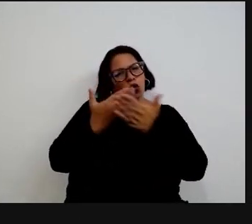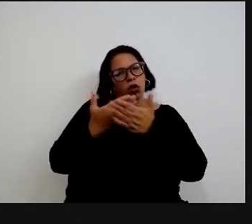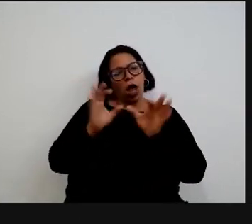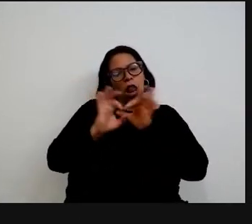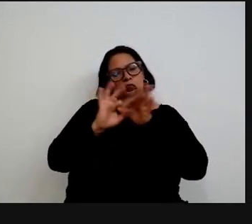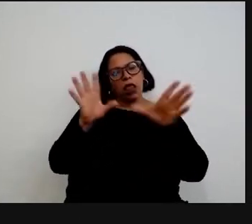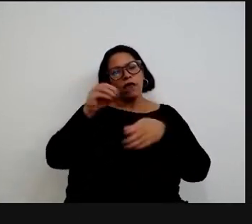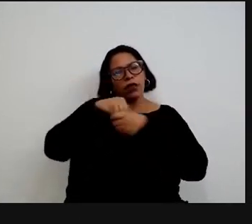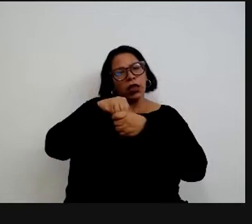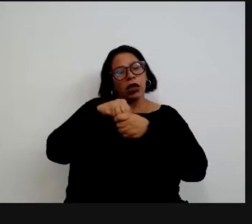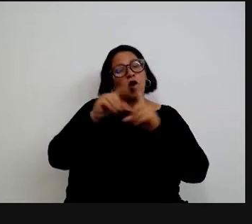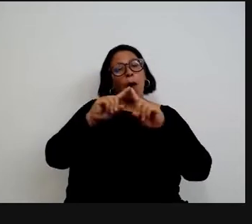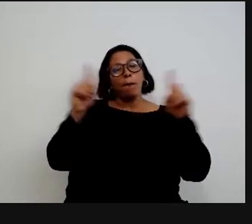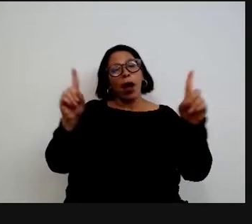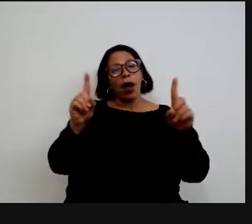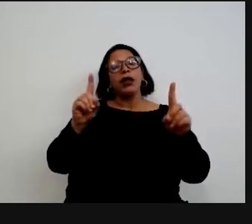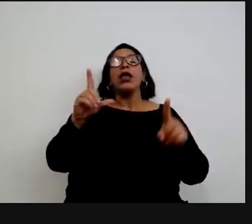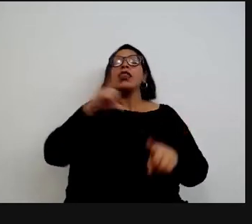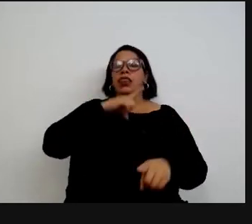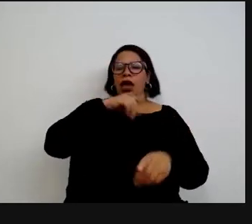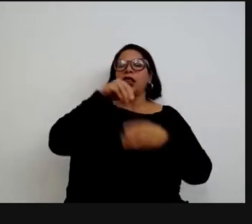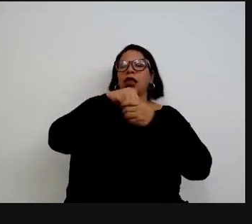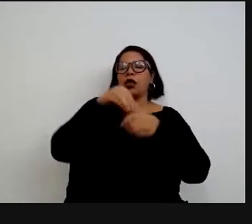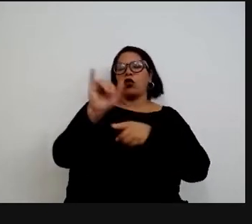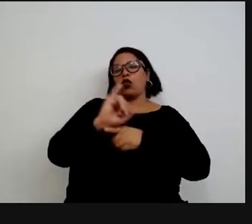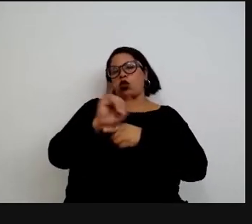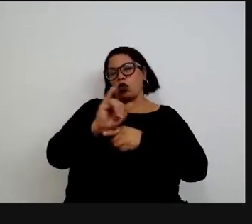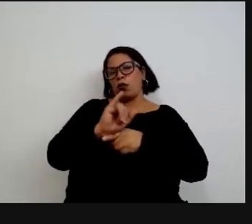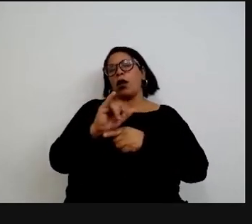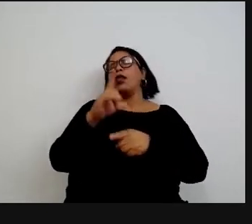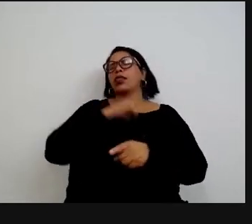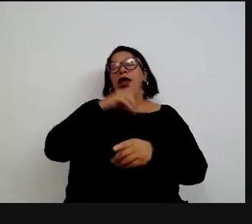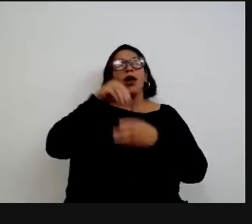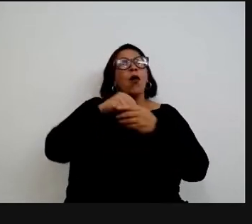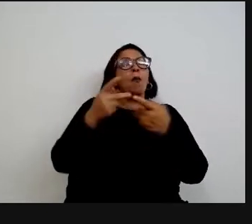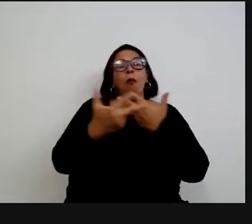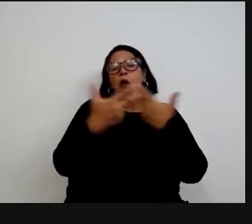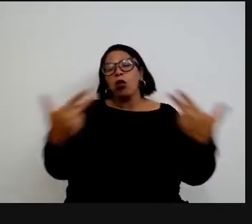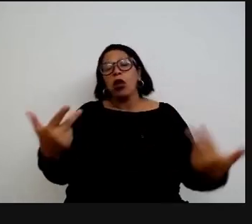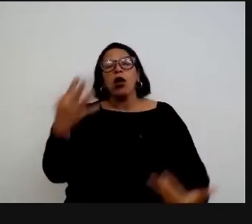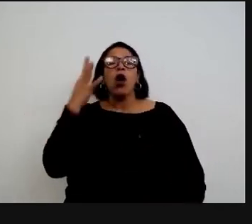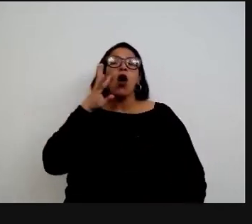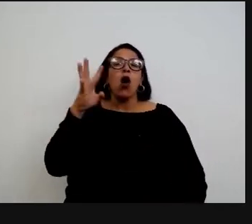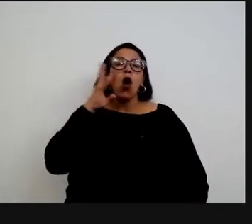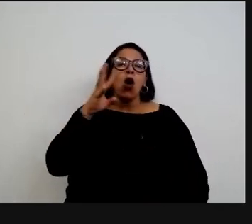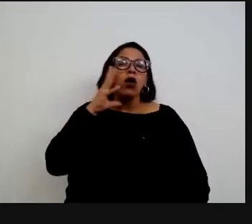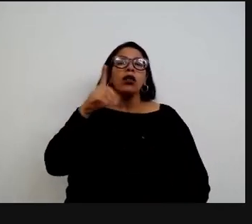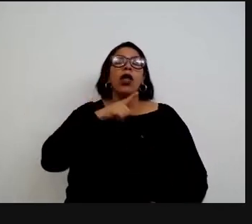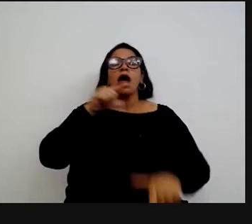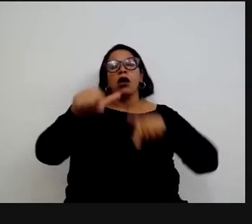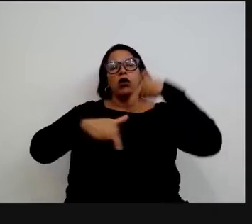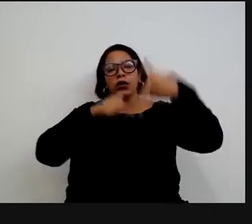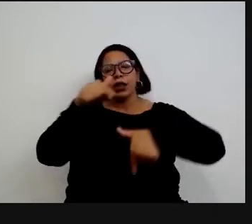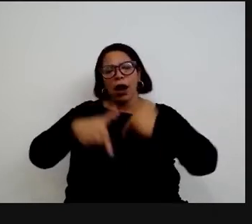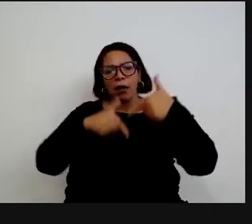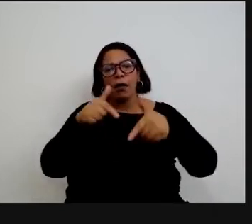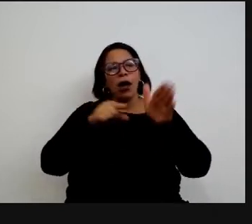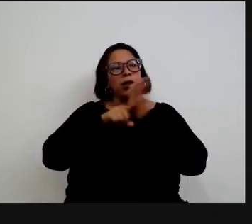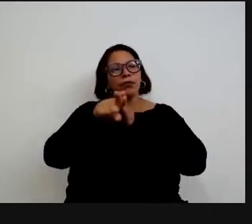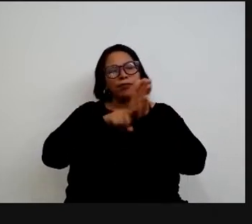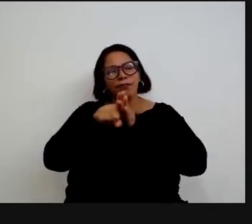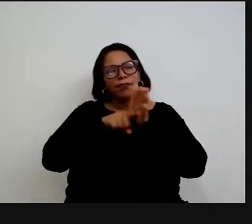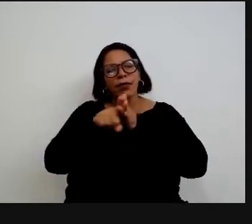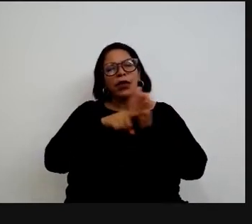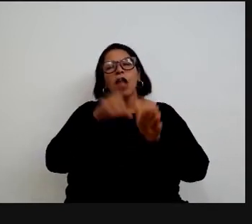coloca para dentro da plataforma, mas que está lá no YouTube, porque também tem muita coisa bacana lá, né? Então, a gente tem esse trabalho da curadoria, de